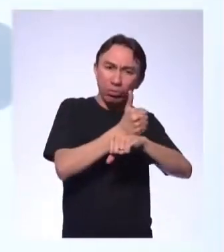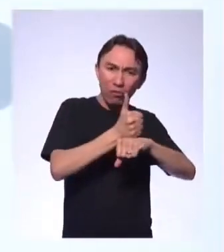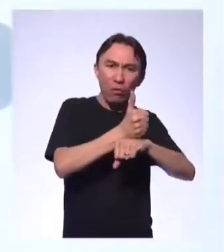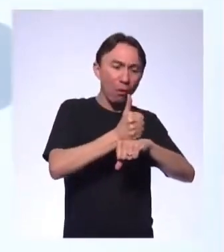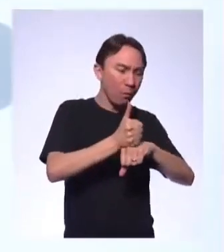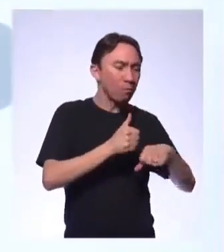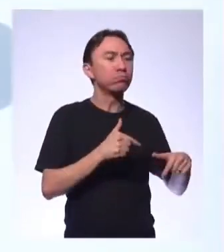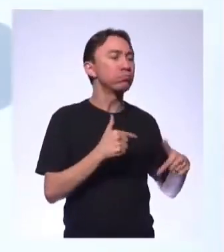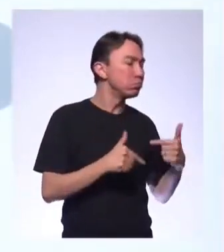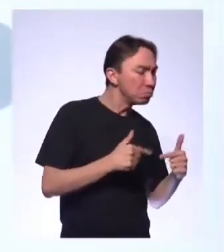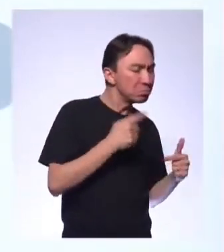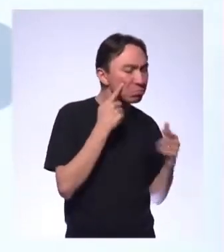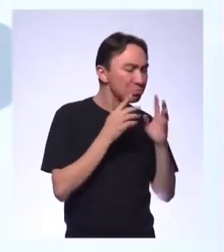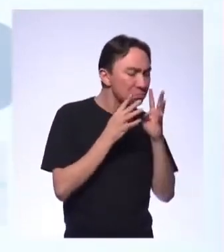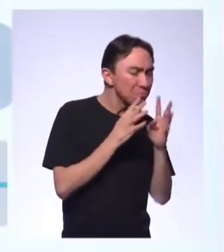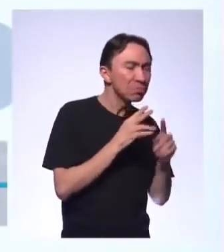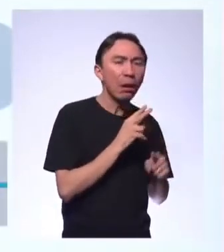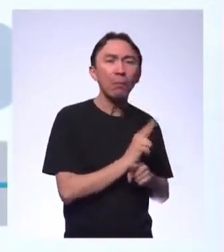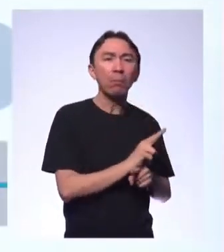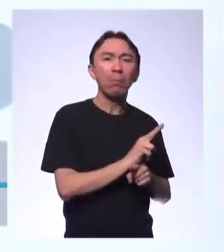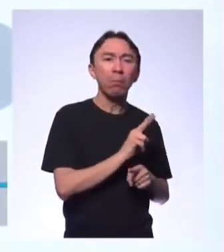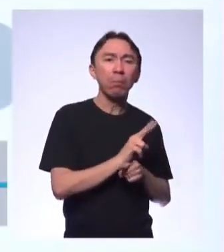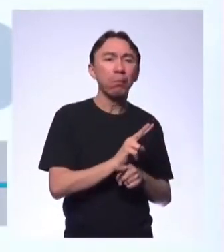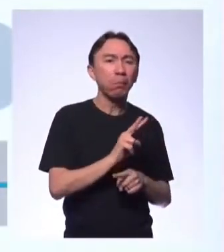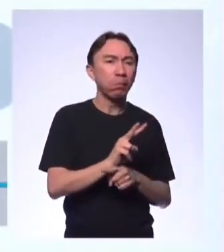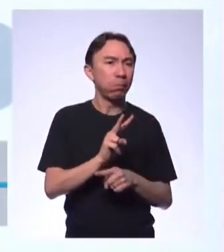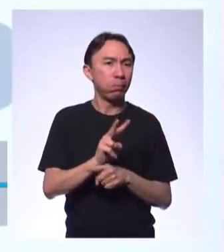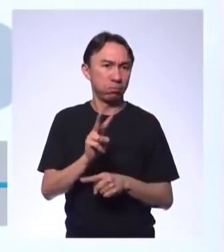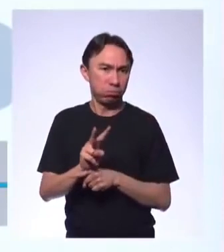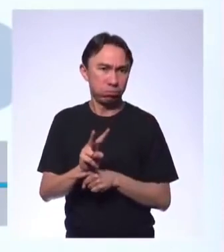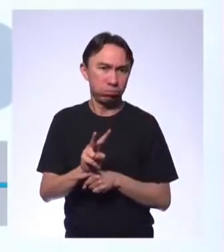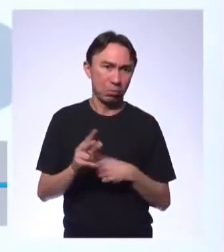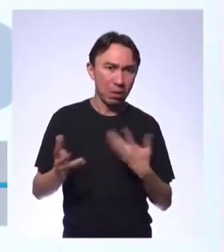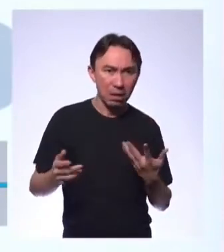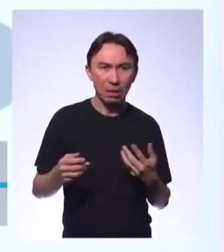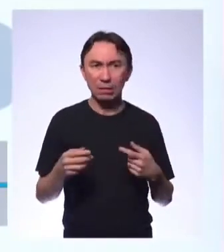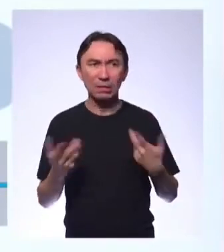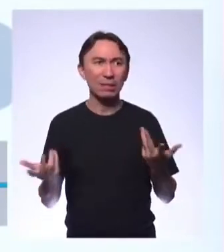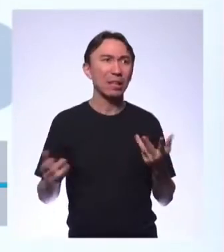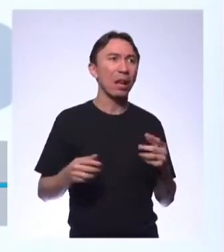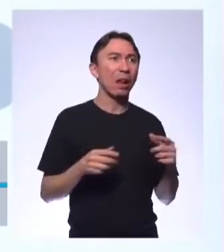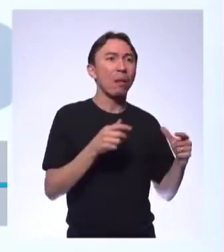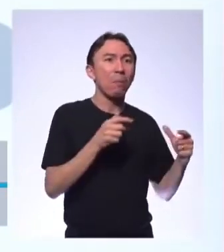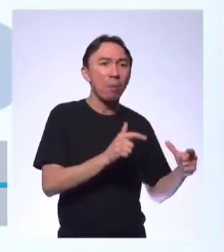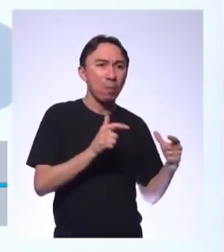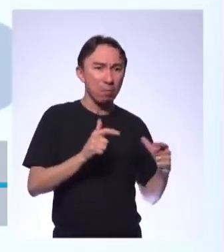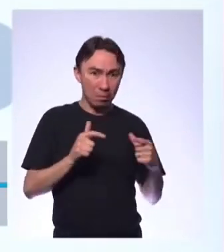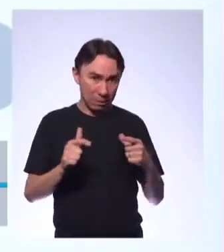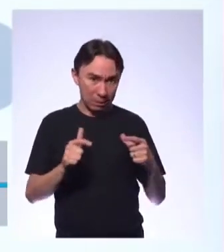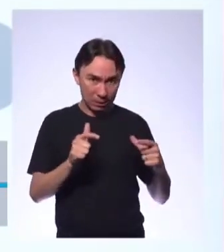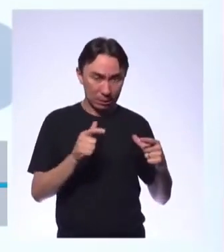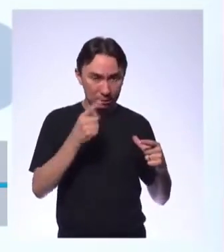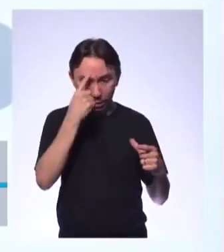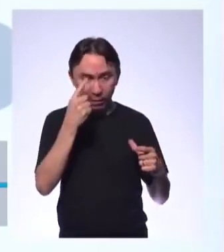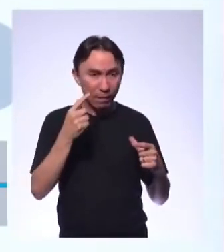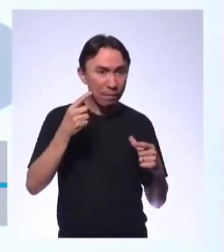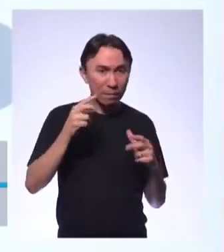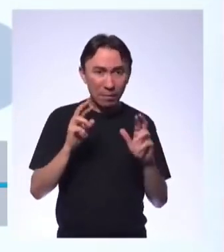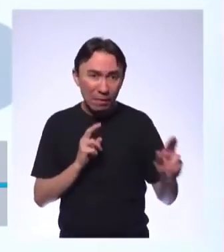o processo ali, né? Se ele precisar estar em etapas diferentes do processo, o trabalhador vai conseguir